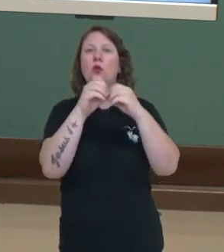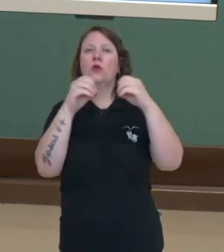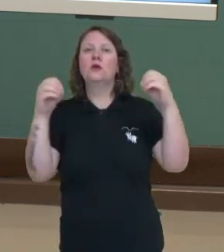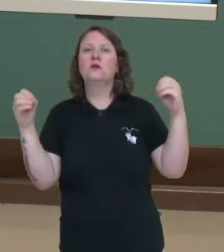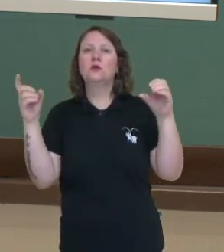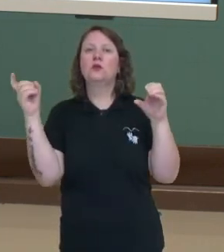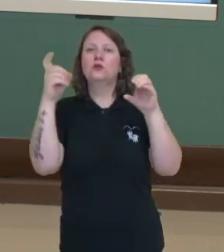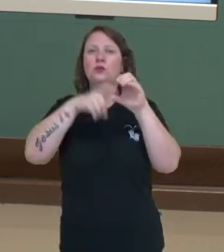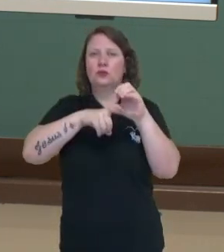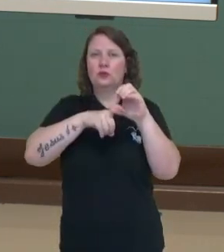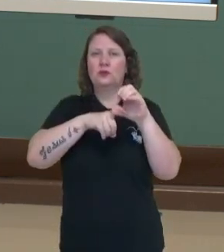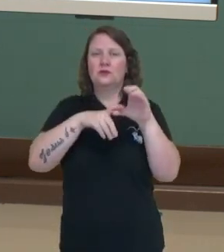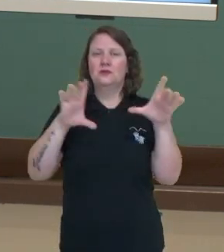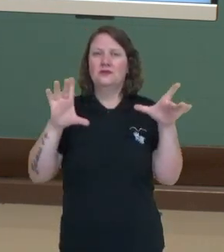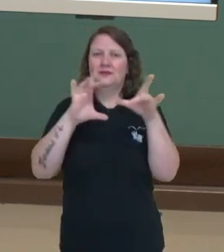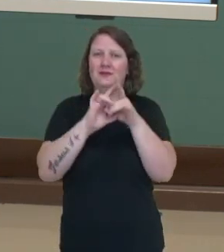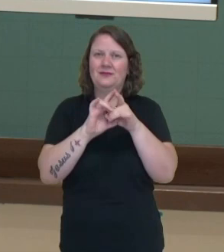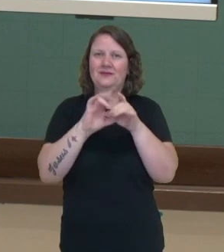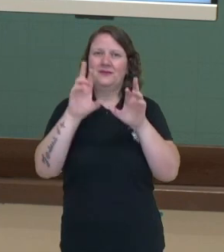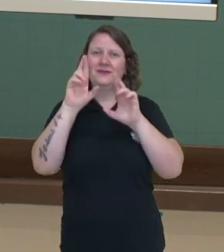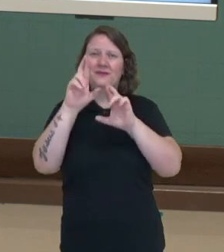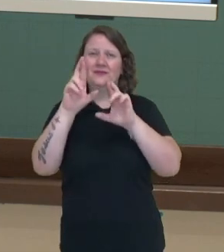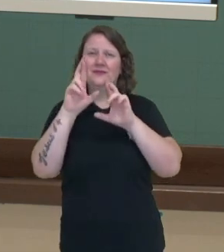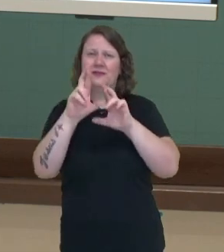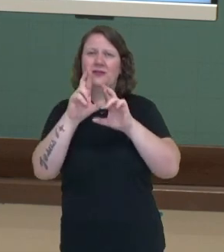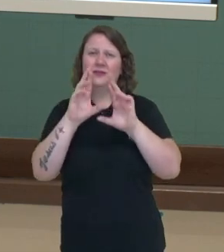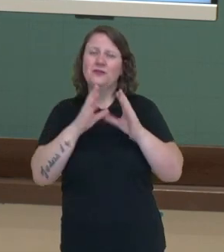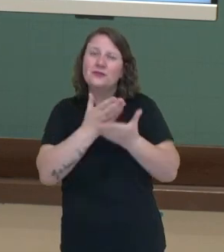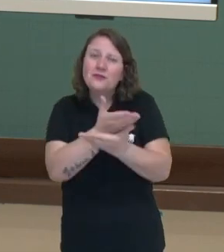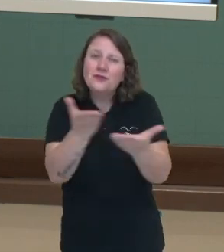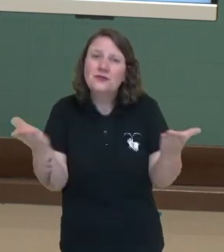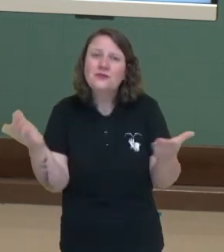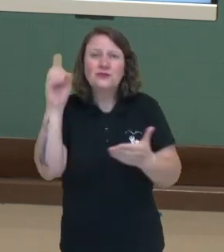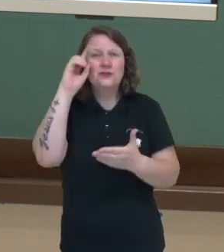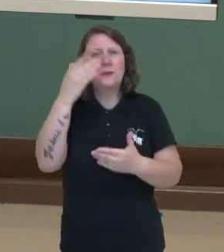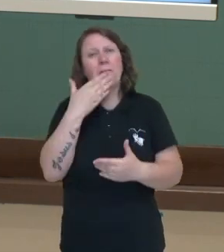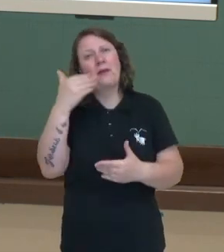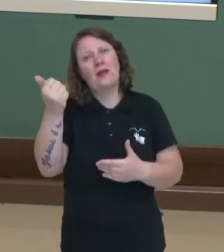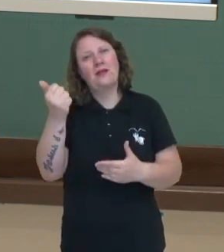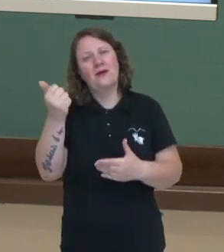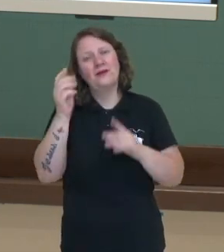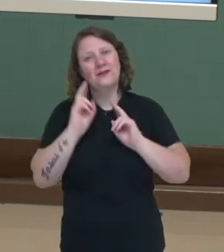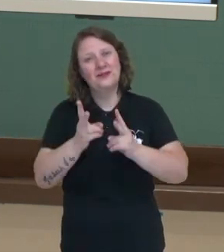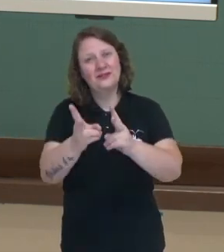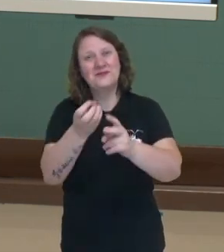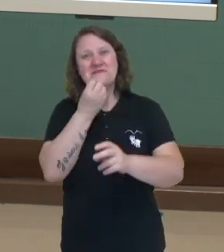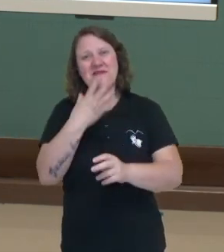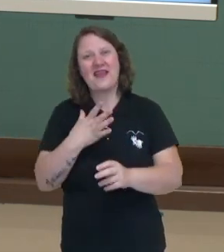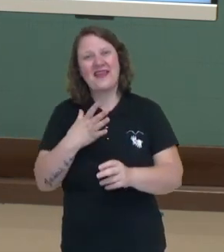subordinadas. Desejo a você dias melhores, continue bem e até a próxima!